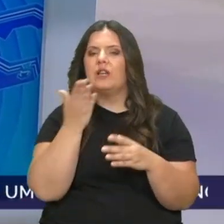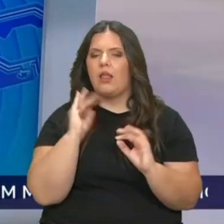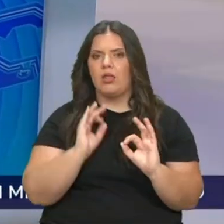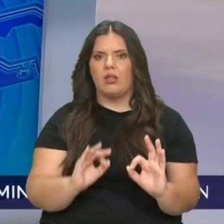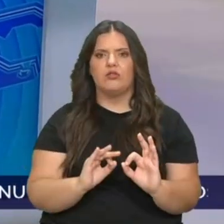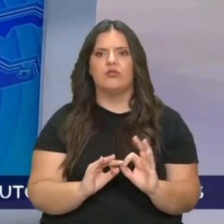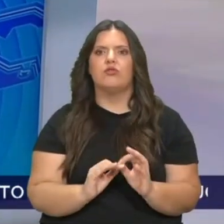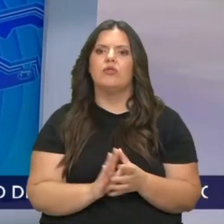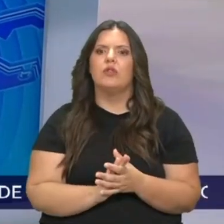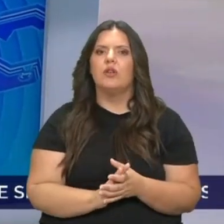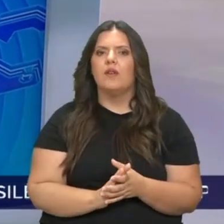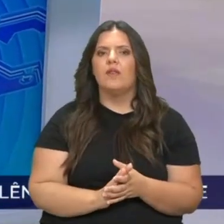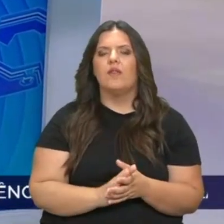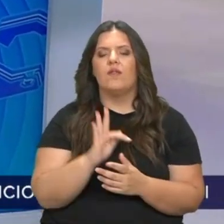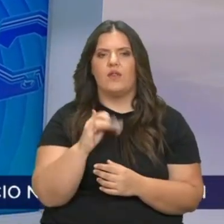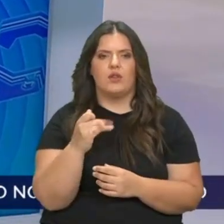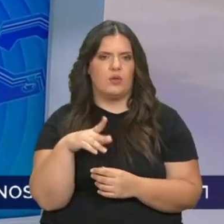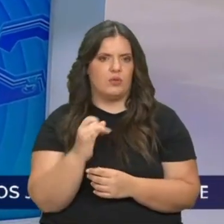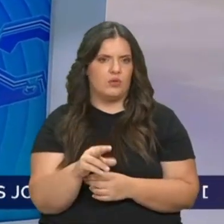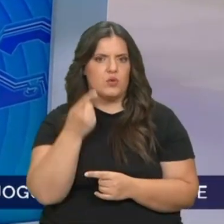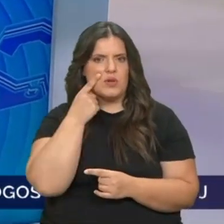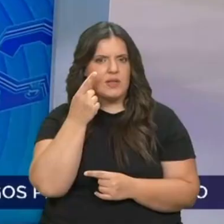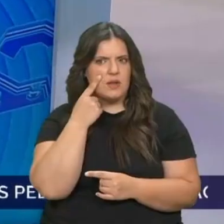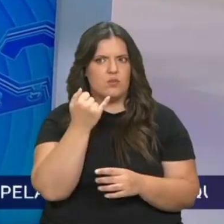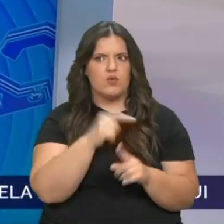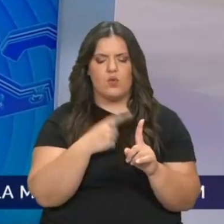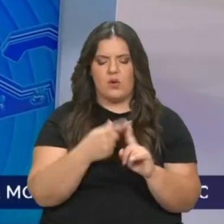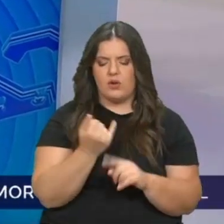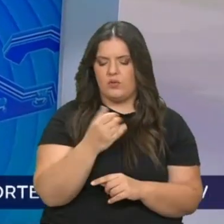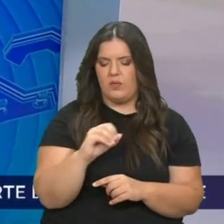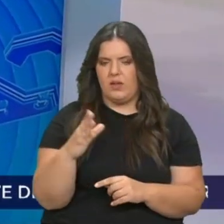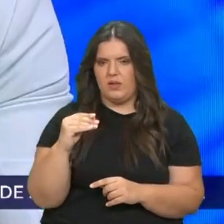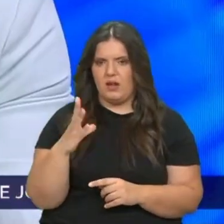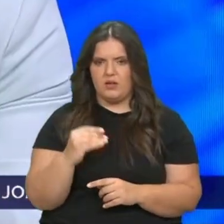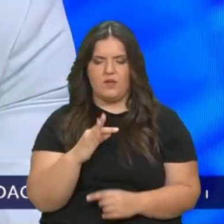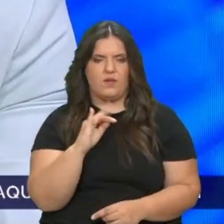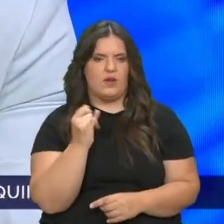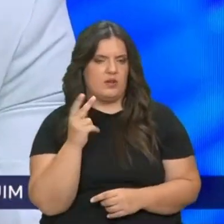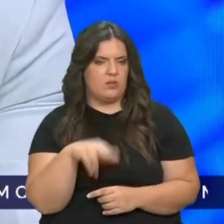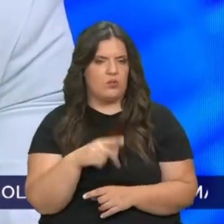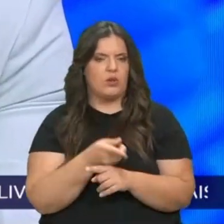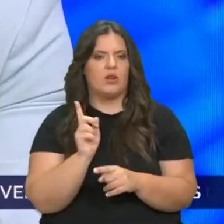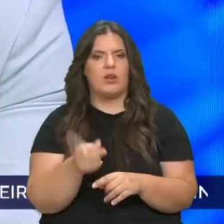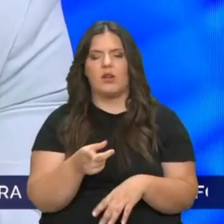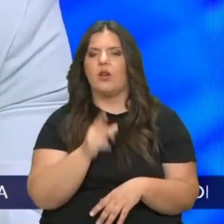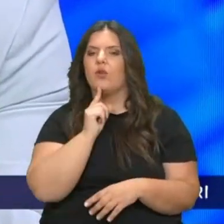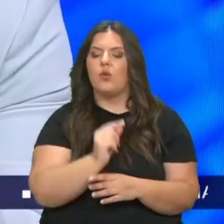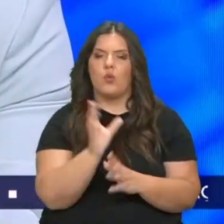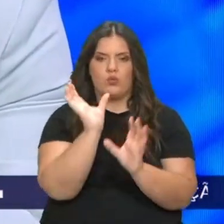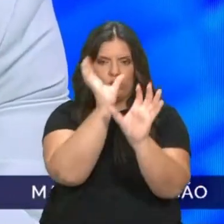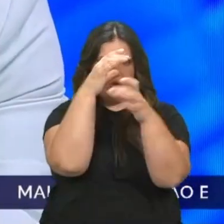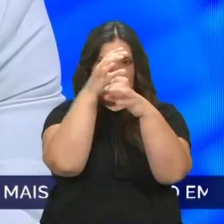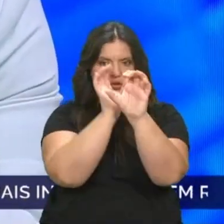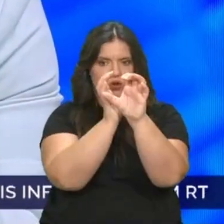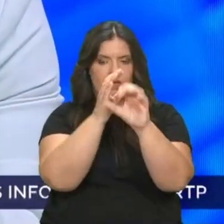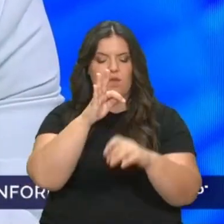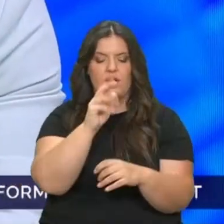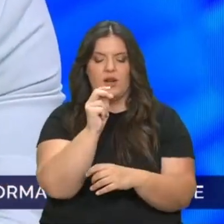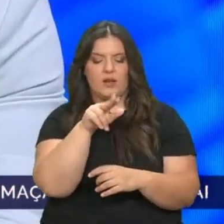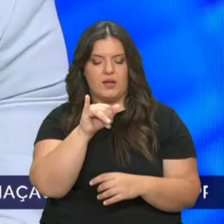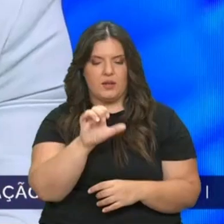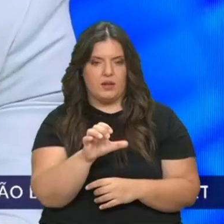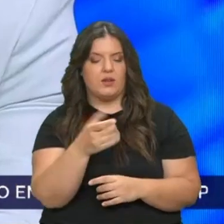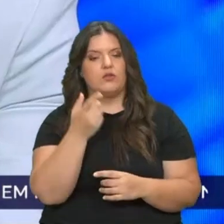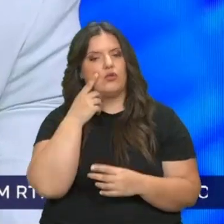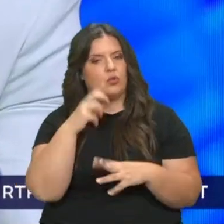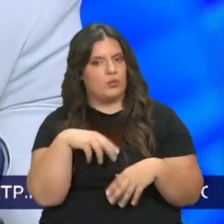as chamadas bolhas de Fermi. Nós conhecemos-las desde 2010. Fermi porquê? Recebe o nome do telescópio espacial Fermi, que descobriu